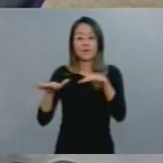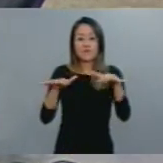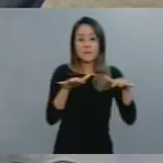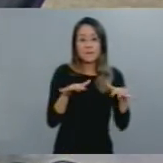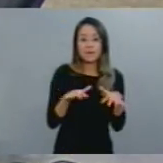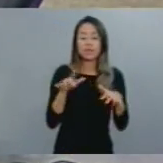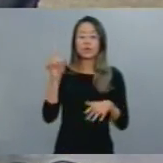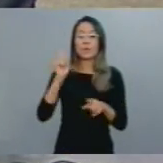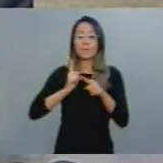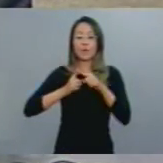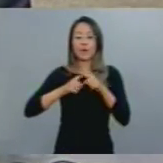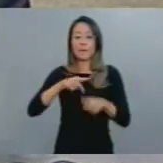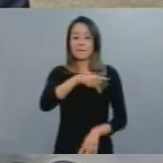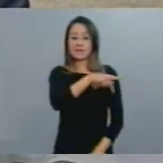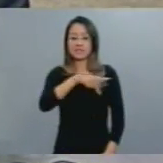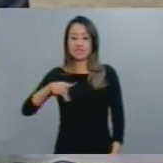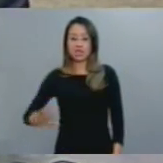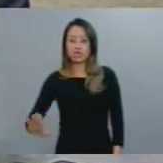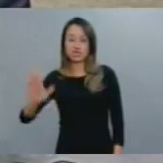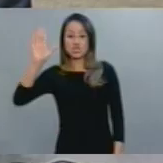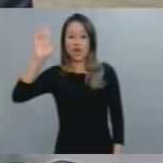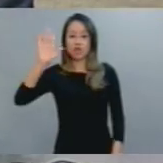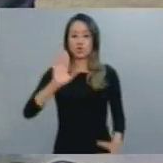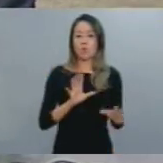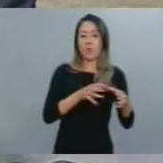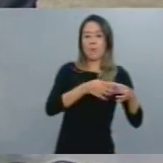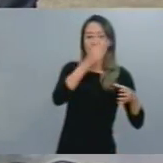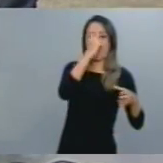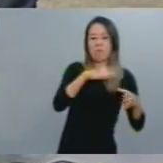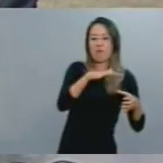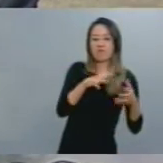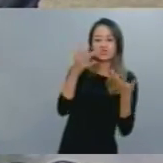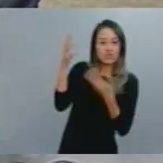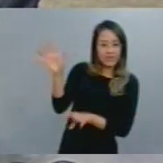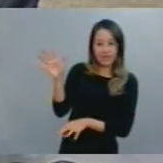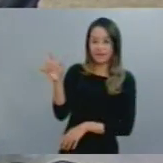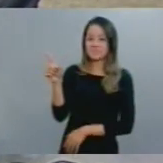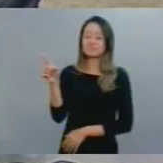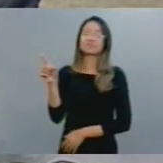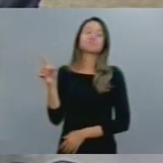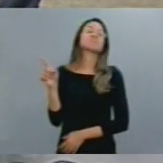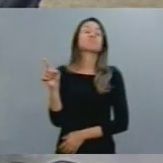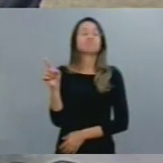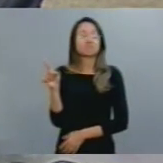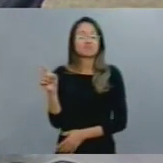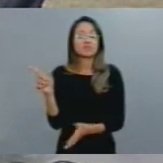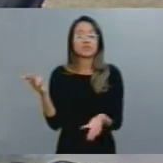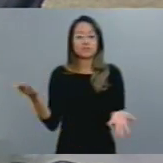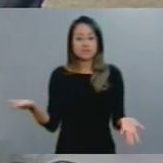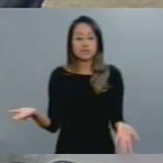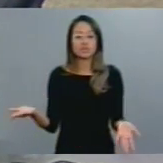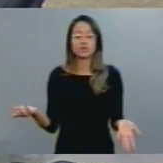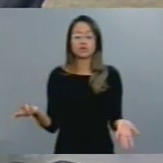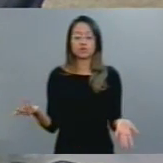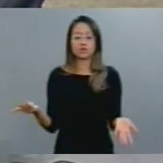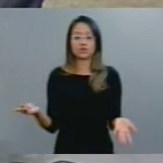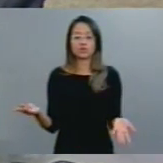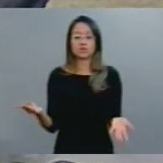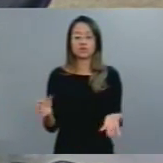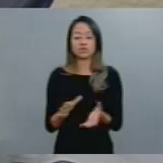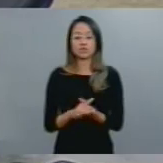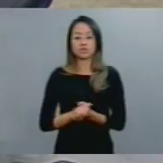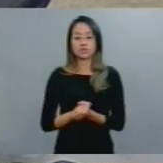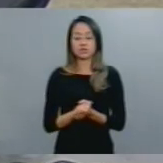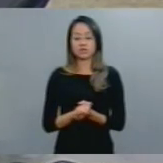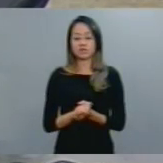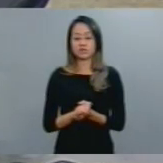Trump. Então, lamentavelmente, talvez a falência de algumas teses que